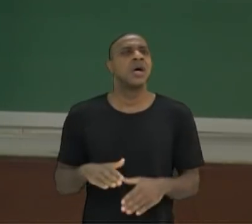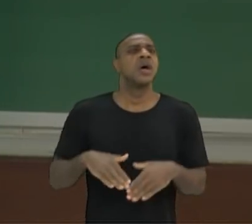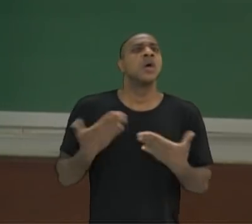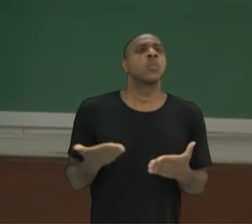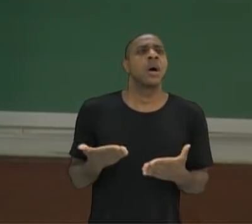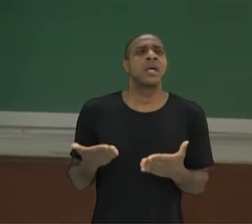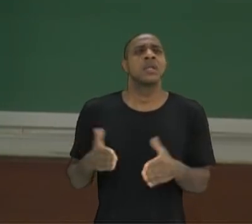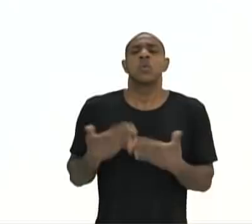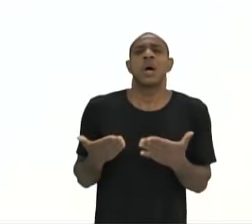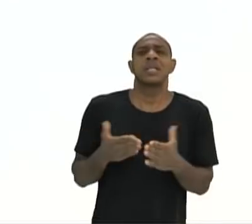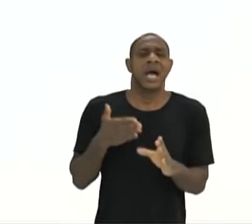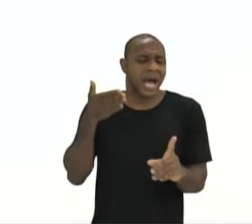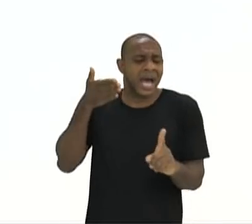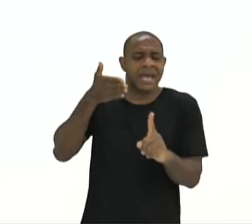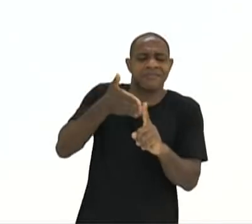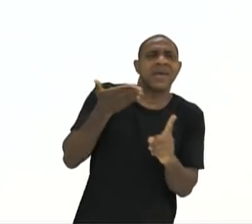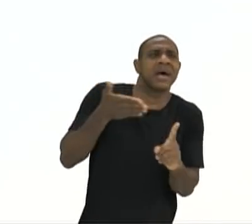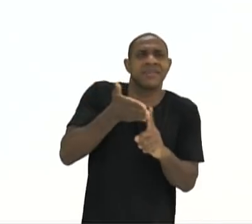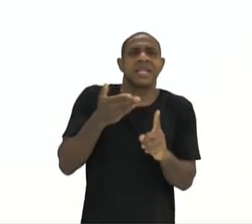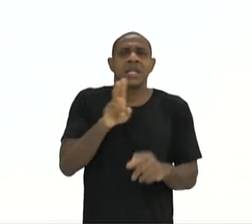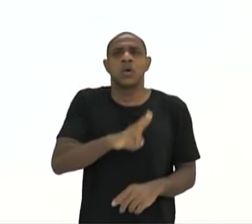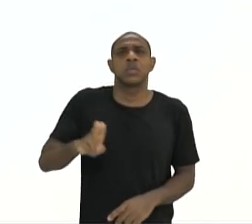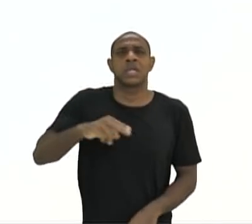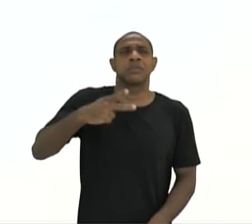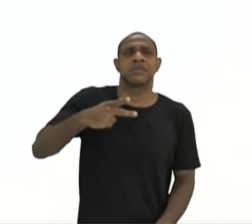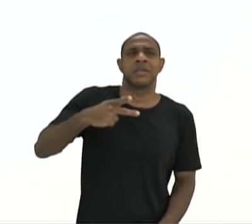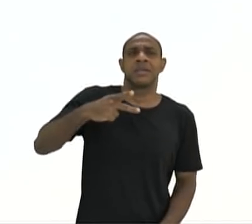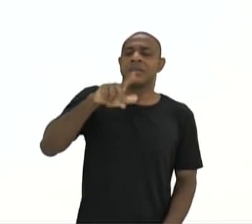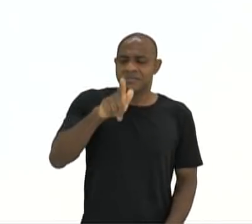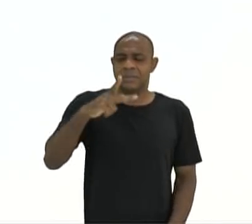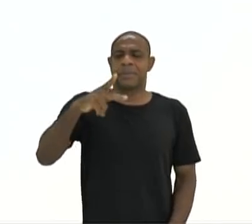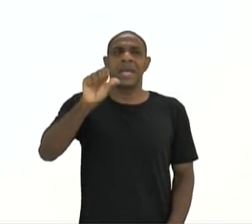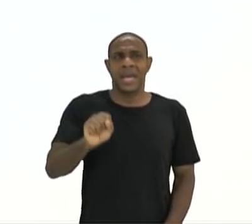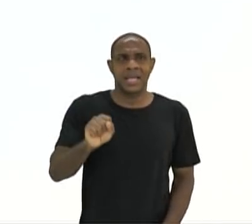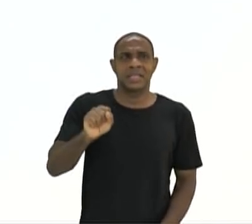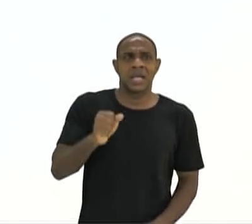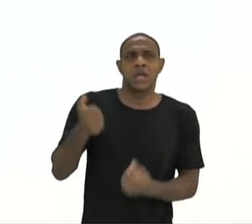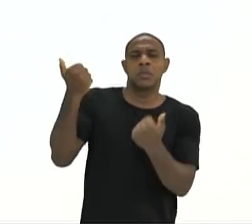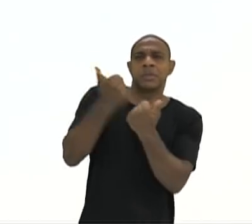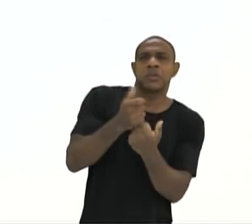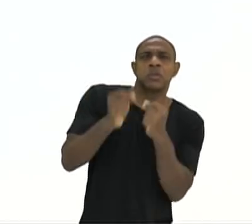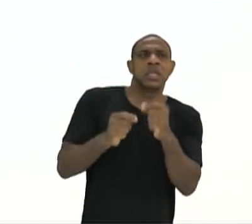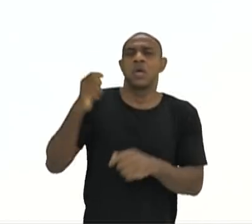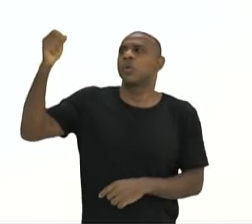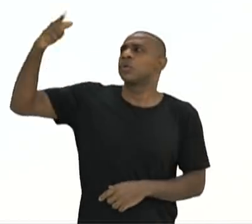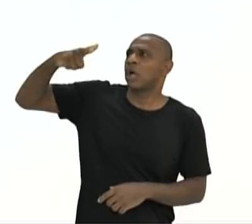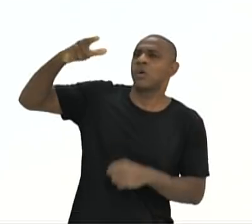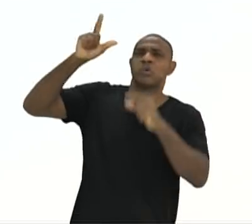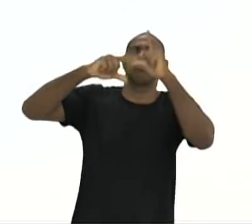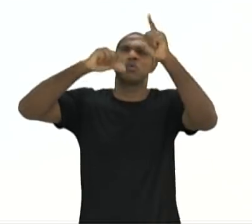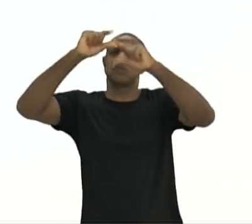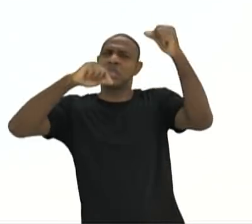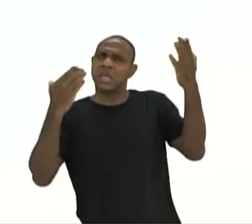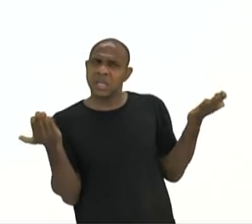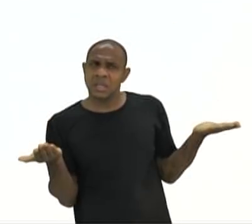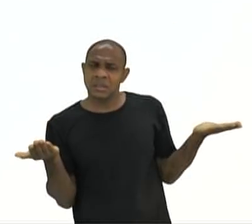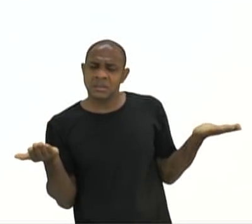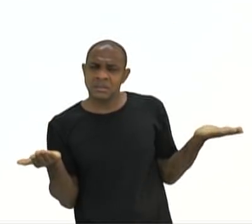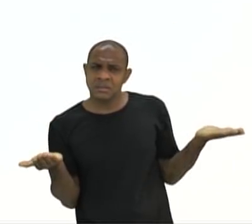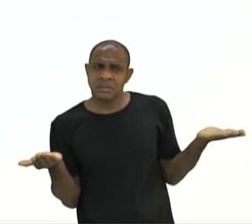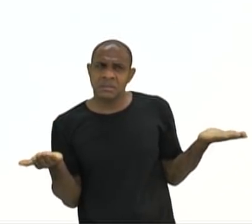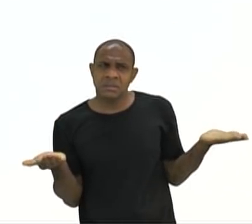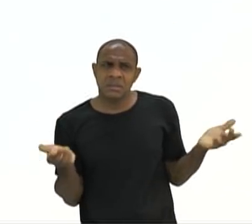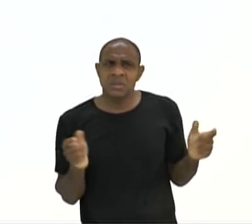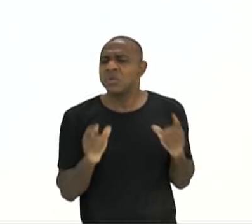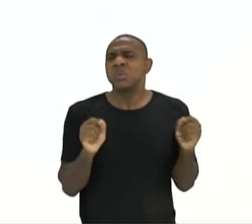pontos de referência usados pelo GPS em substituição ao Sol e às estrelas? Ora, professor, o